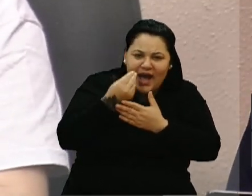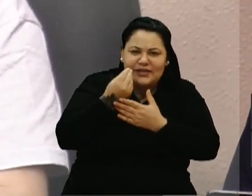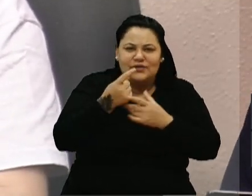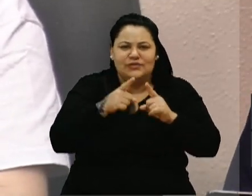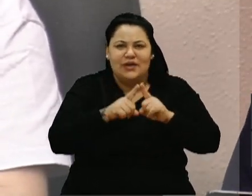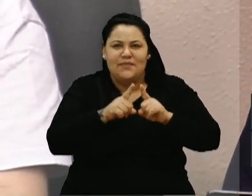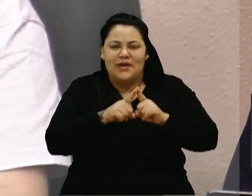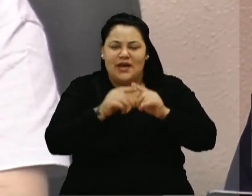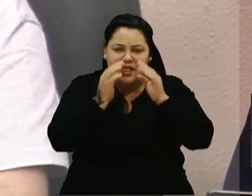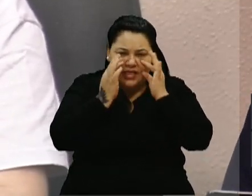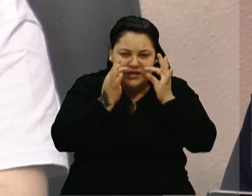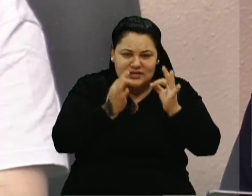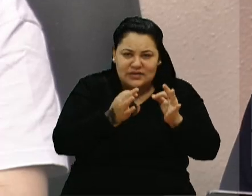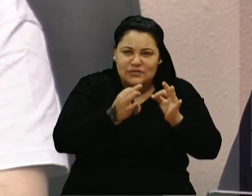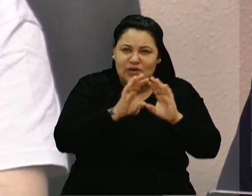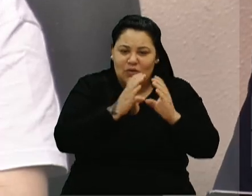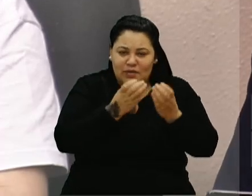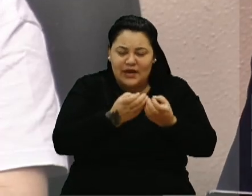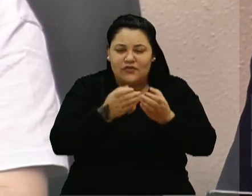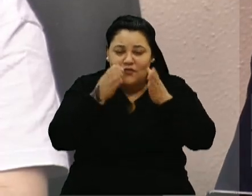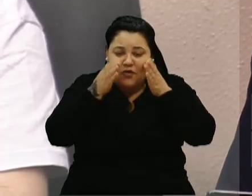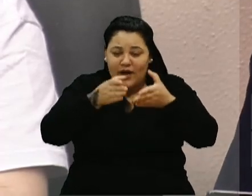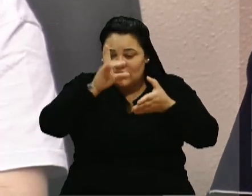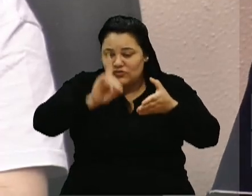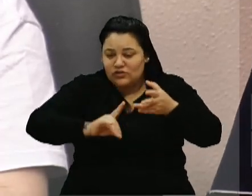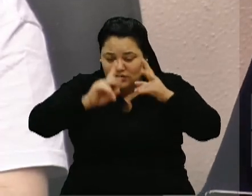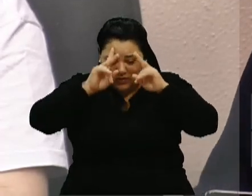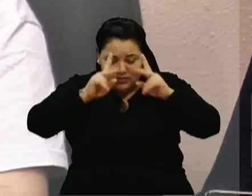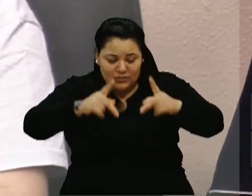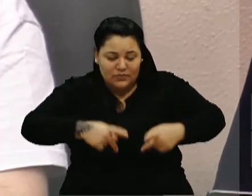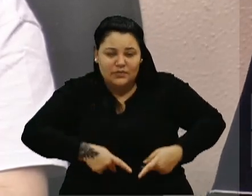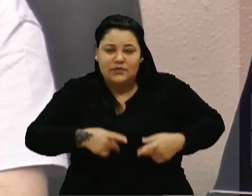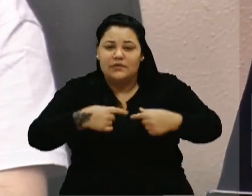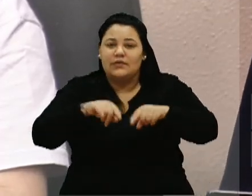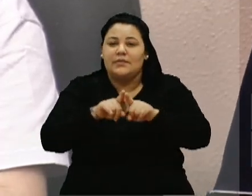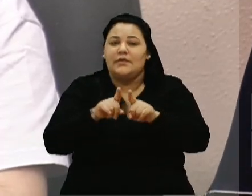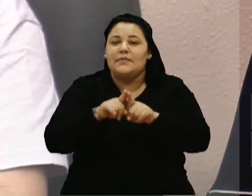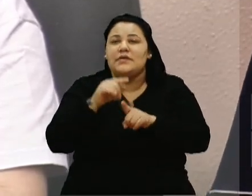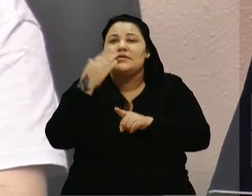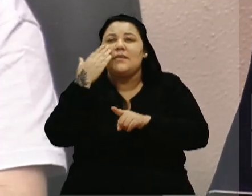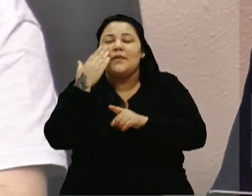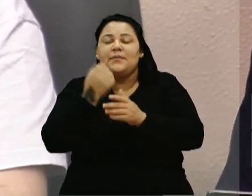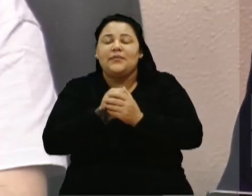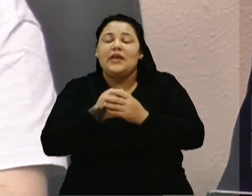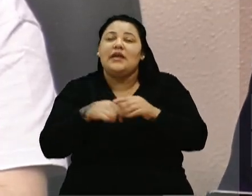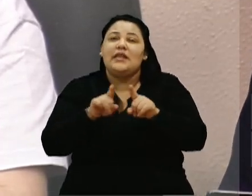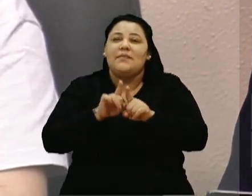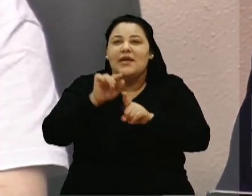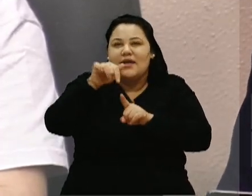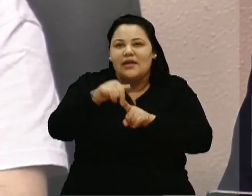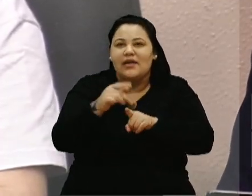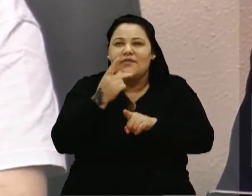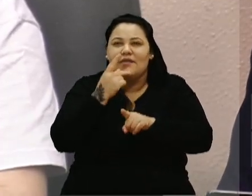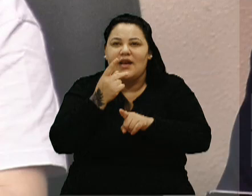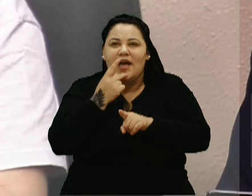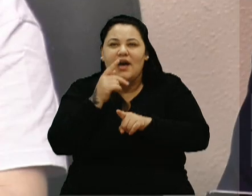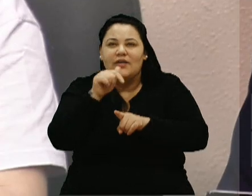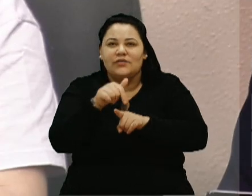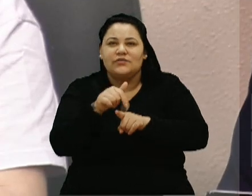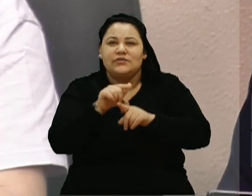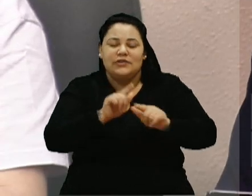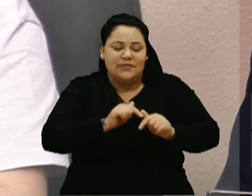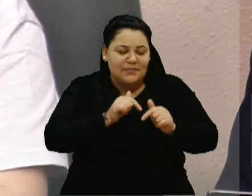atenção comunitária com base nos direitos humanos e na cidadania. Foi também aqui, no solo gaúcho, que